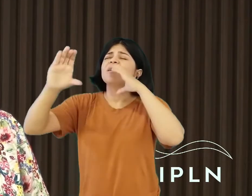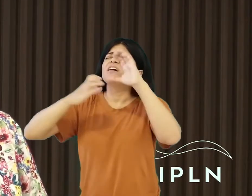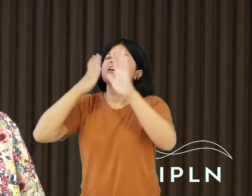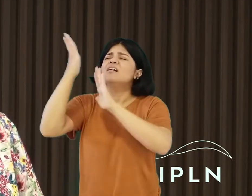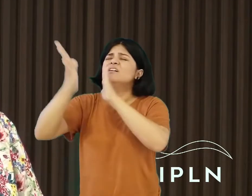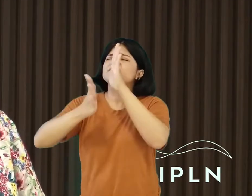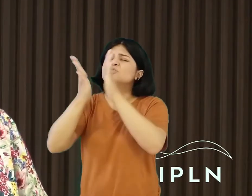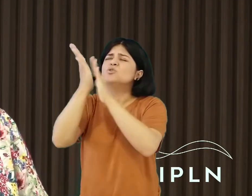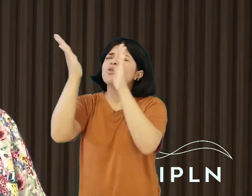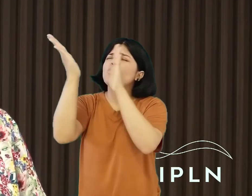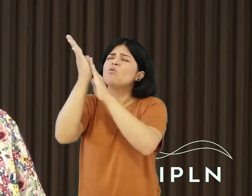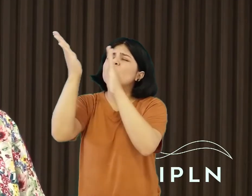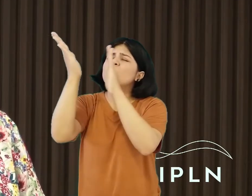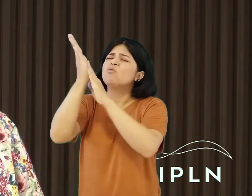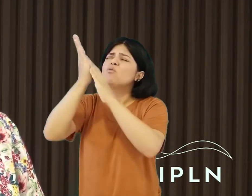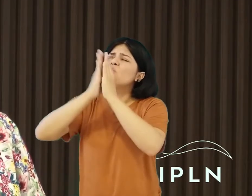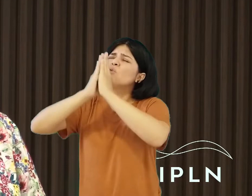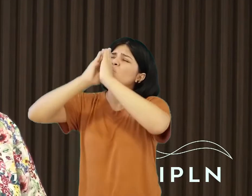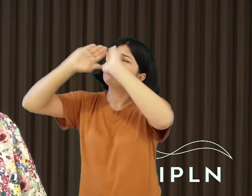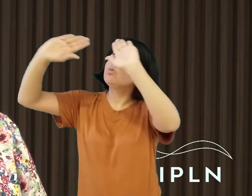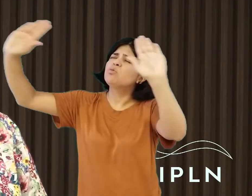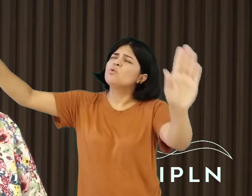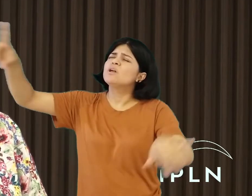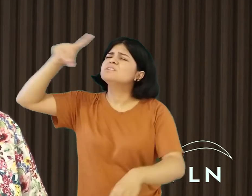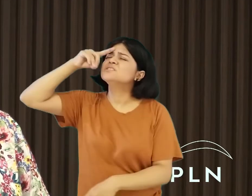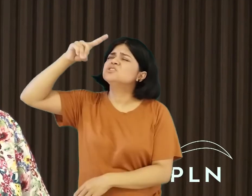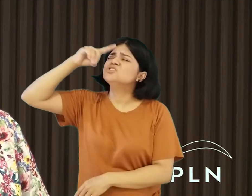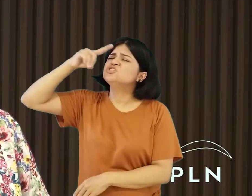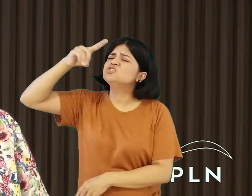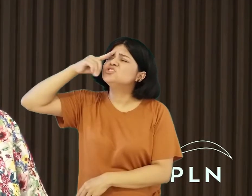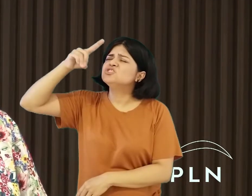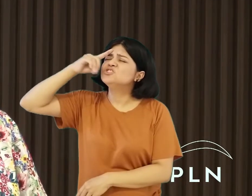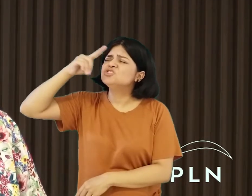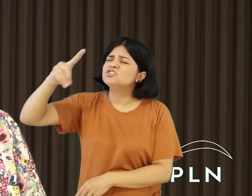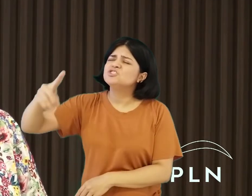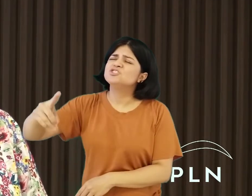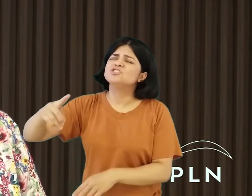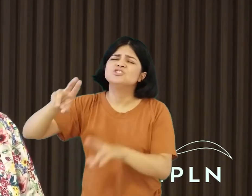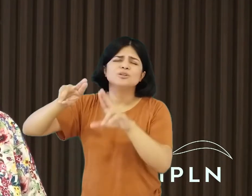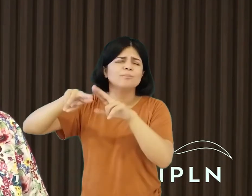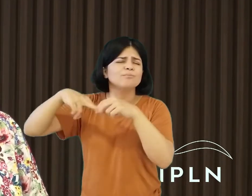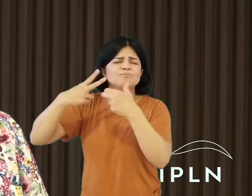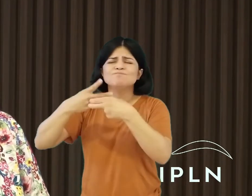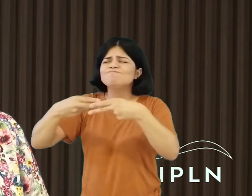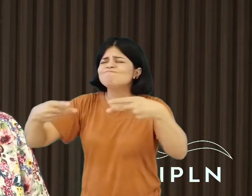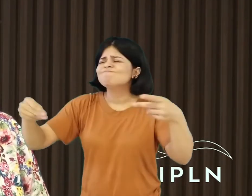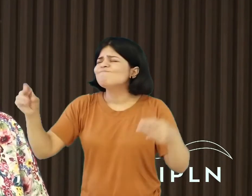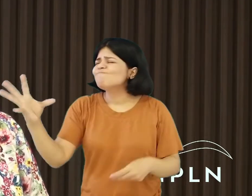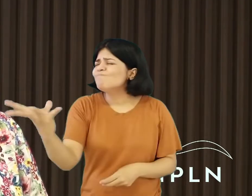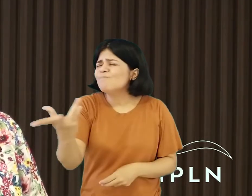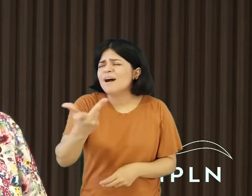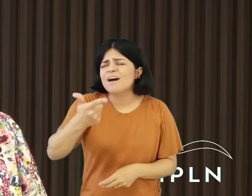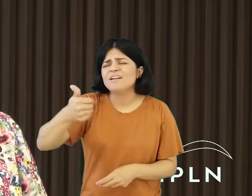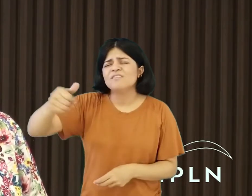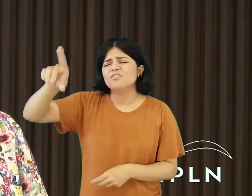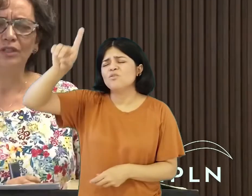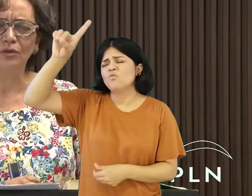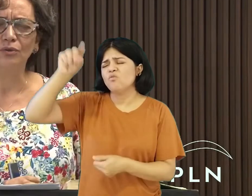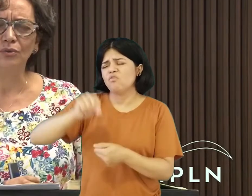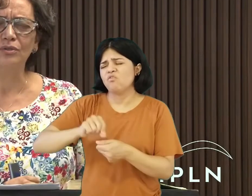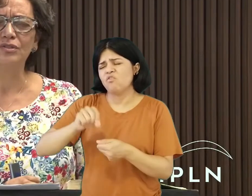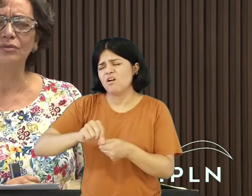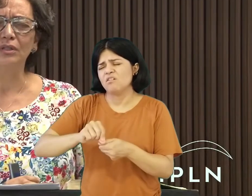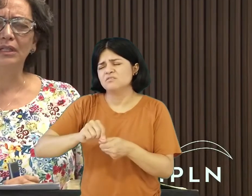de adoração todos os dias da nossa vida por causa dos grandes feitos do Senhor por nós.